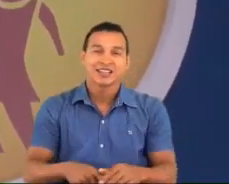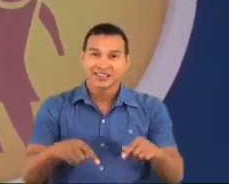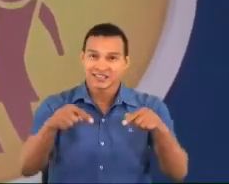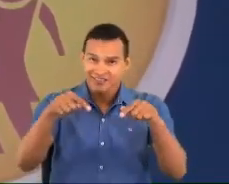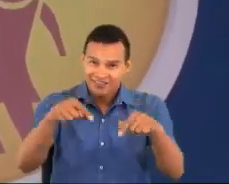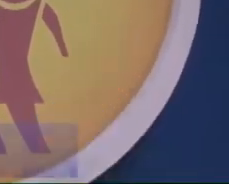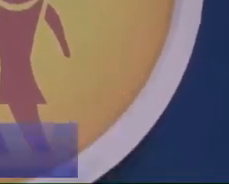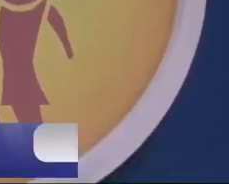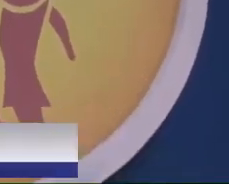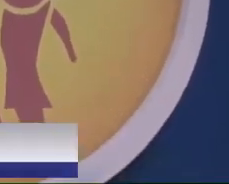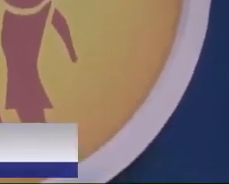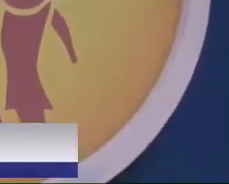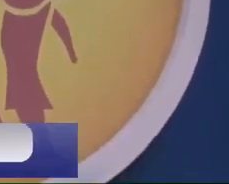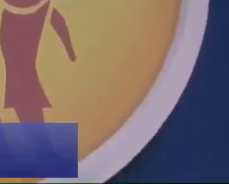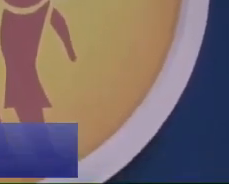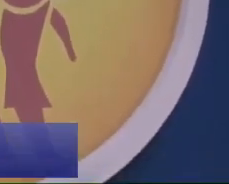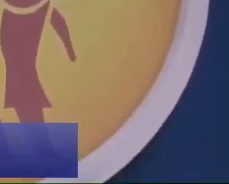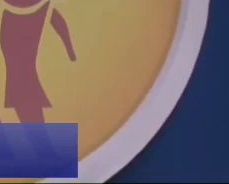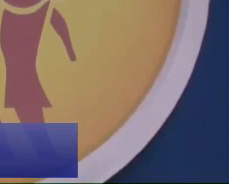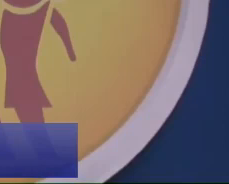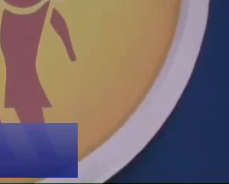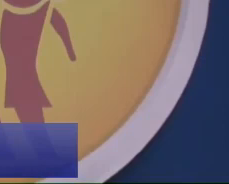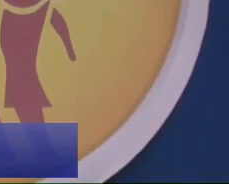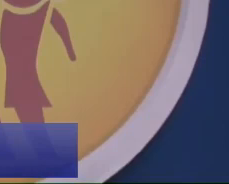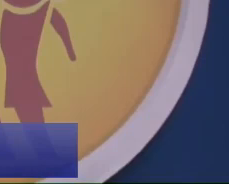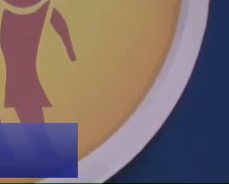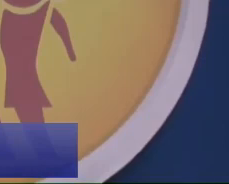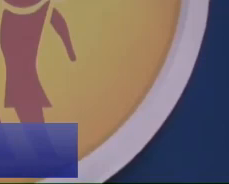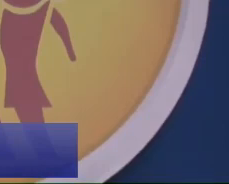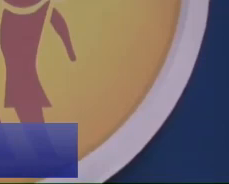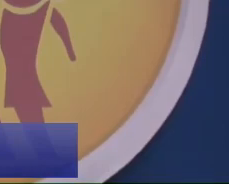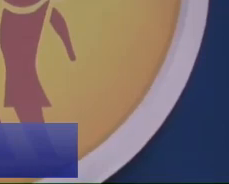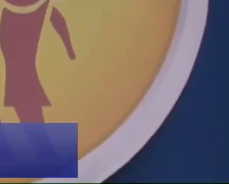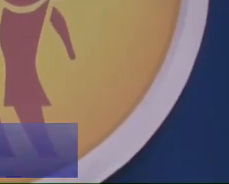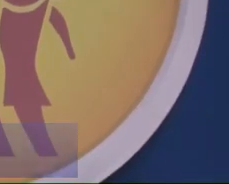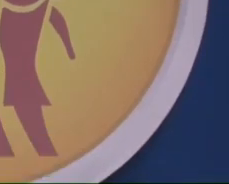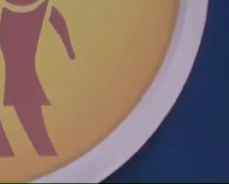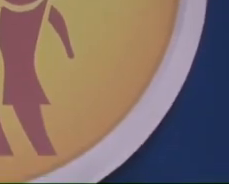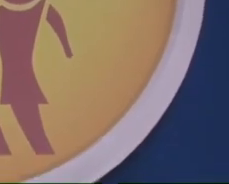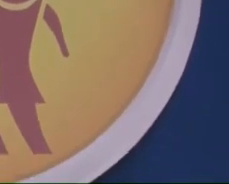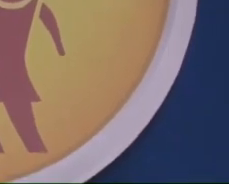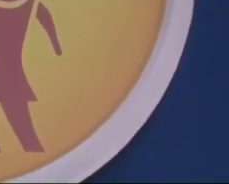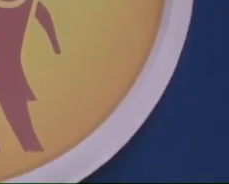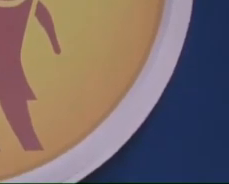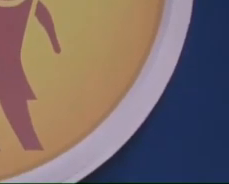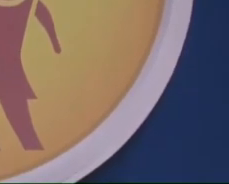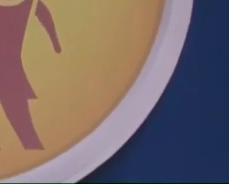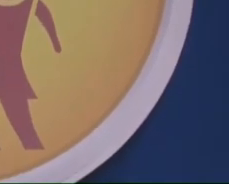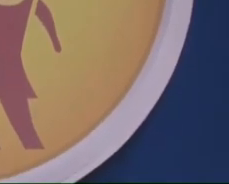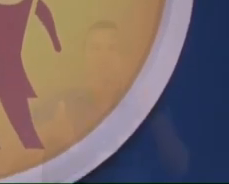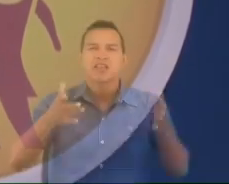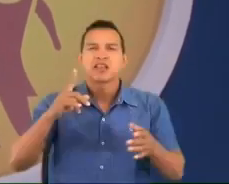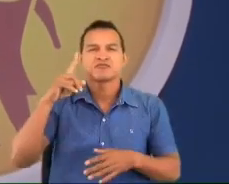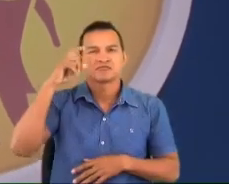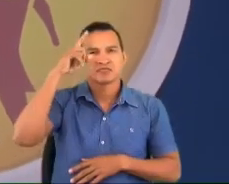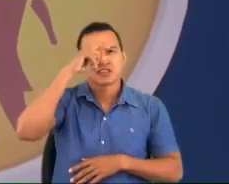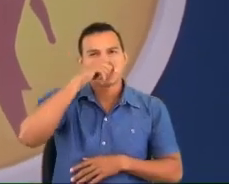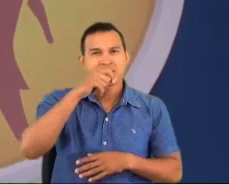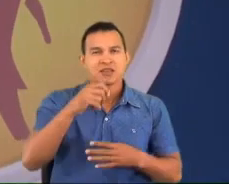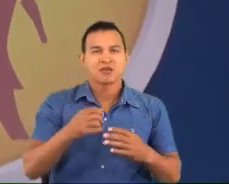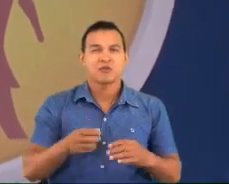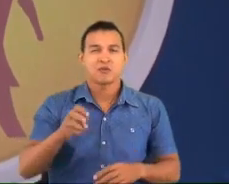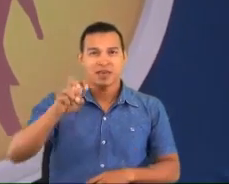nesse culto de louvor a Deus, onde nós vamos estar falando dos tempos difíceis e cinco